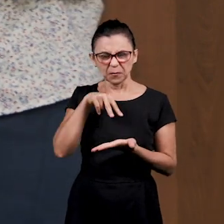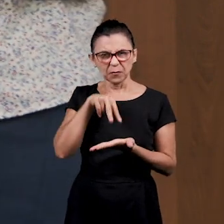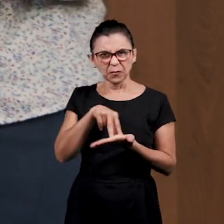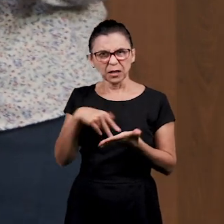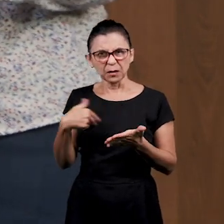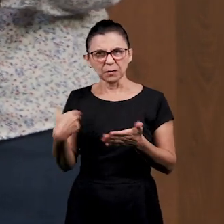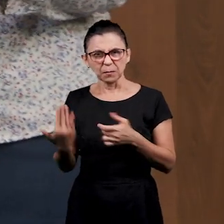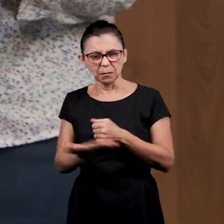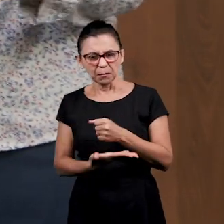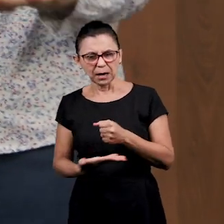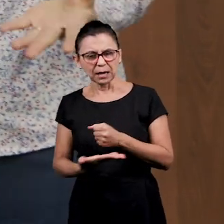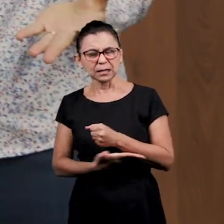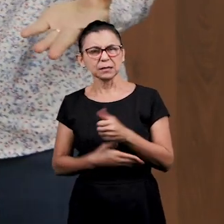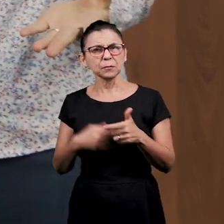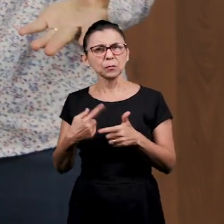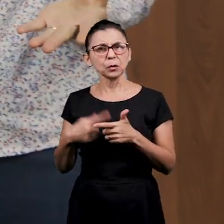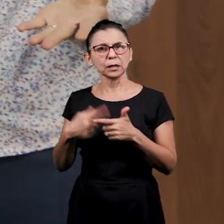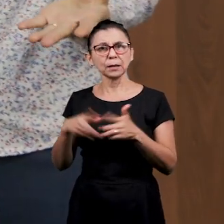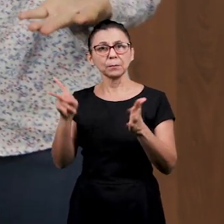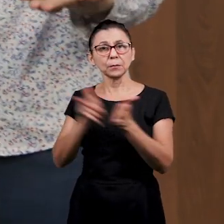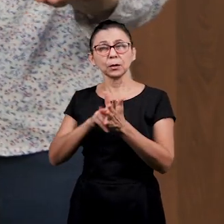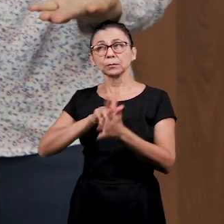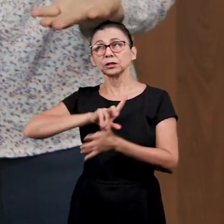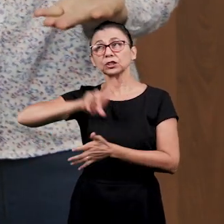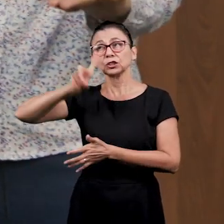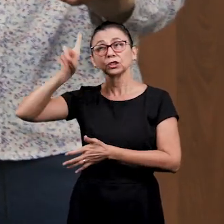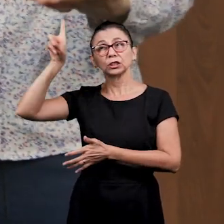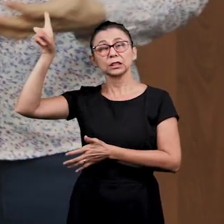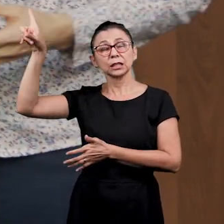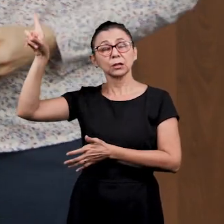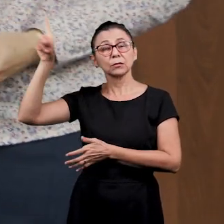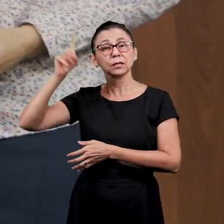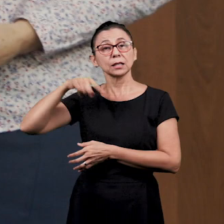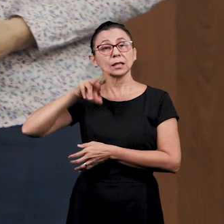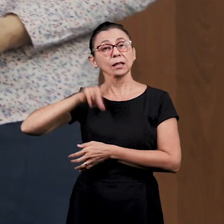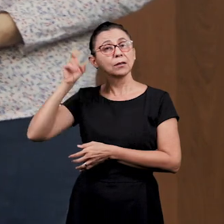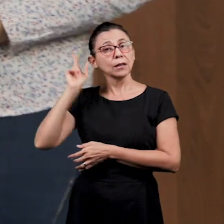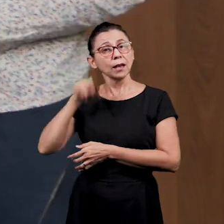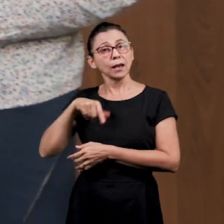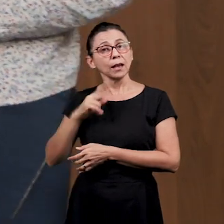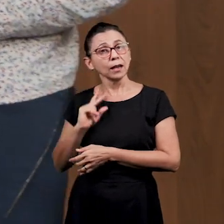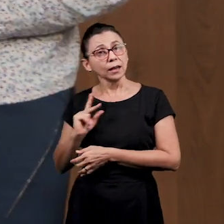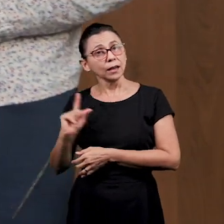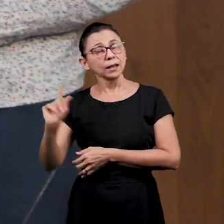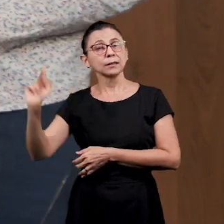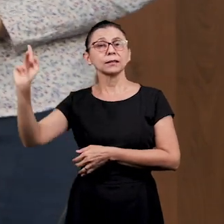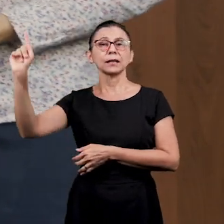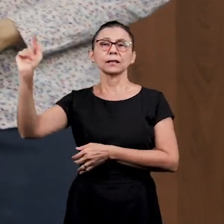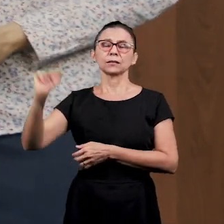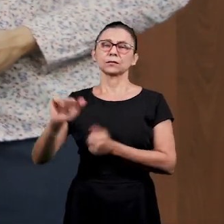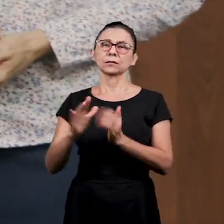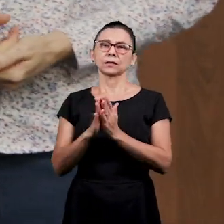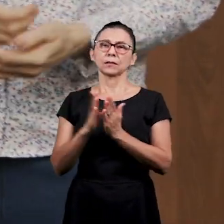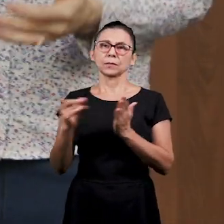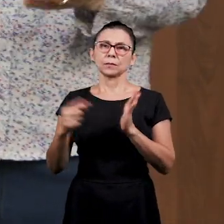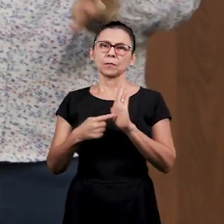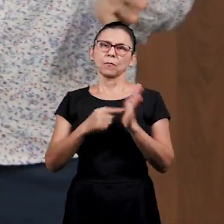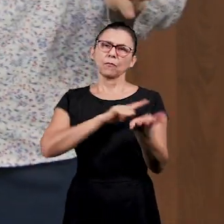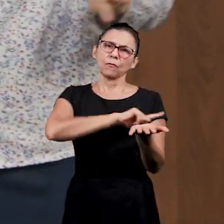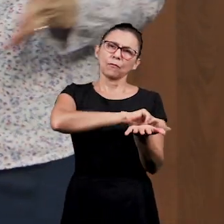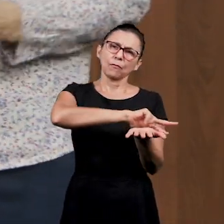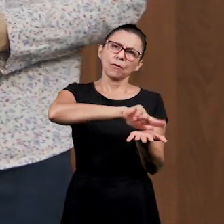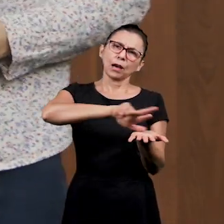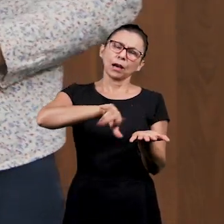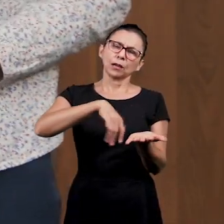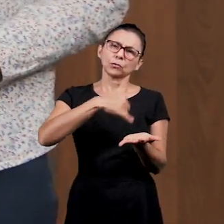Ela é firme porque ela vem de Deus. E Deus é inabalável. Na palavra do Senhor, nós temos